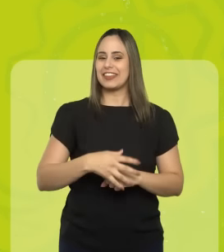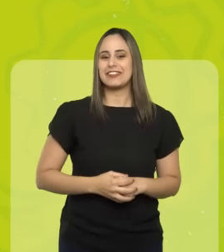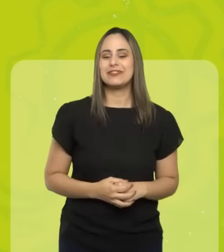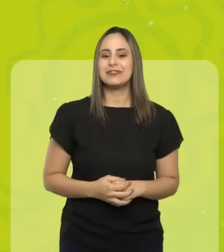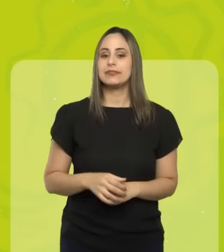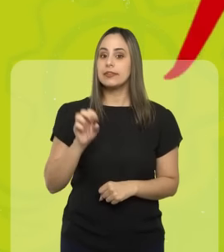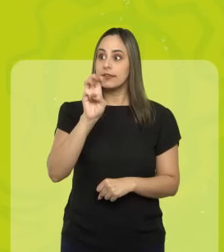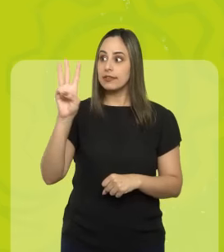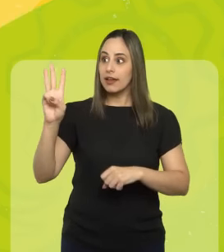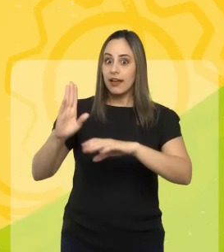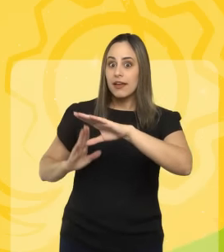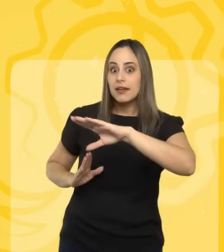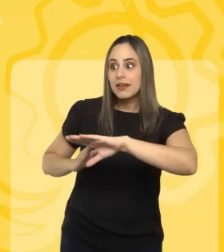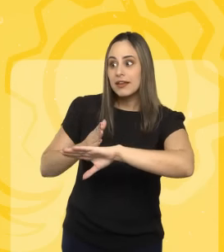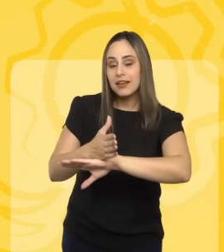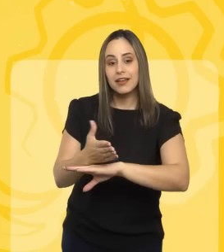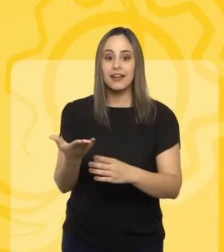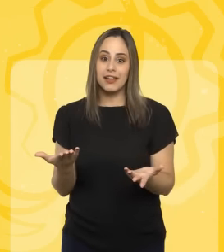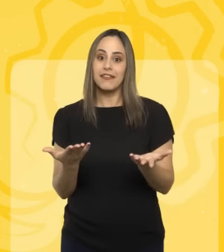Acesse e participe.